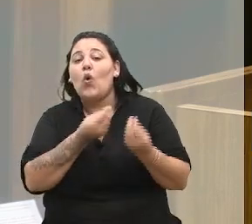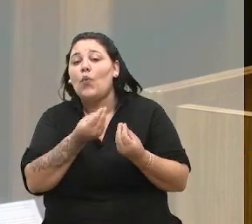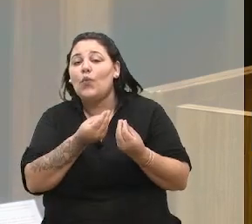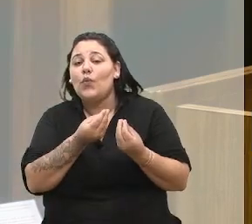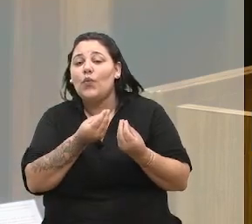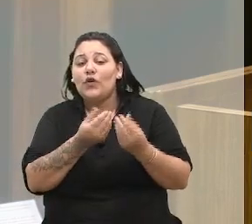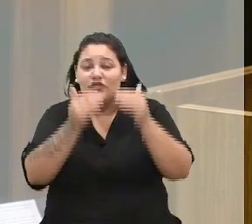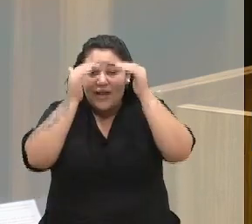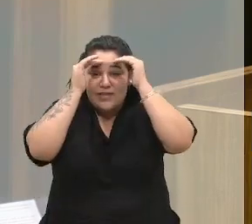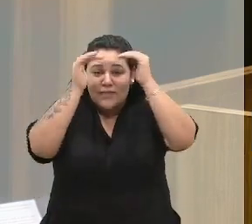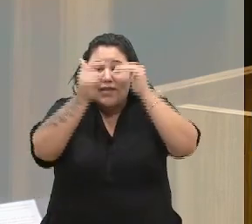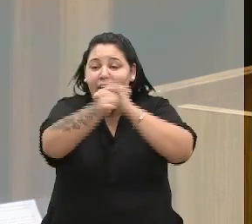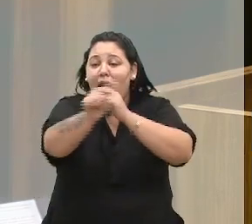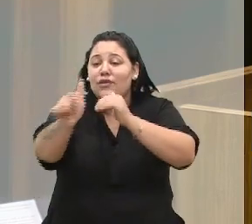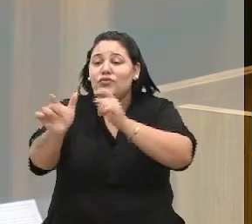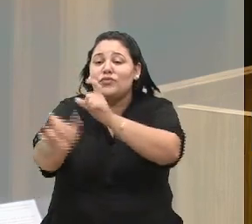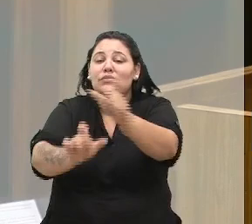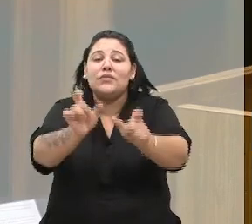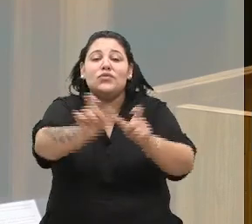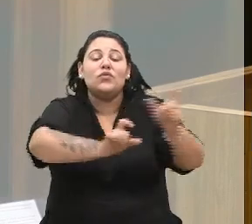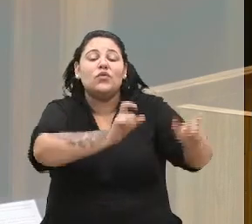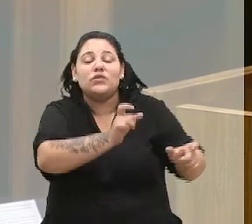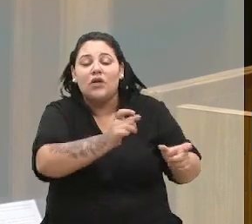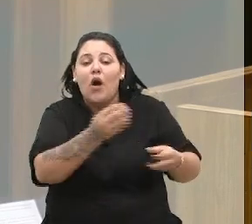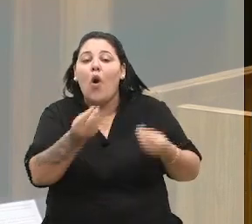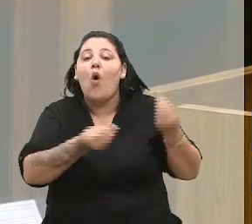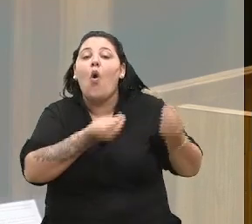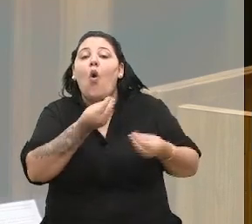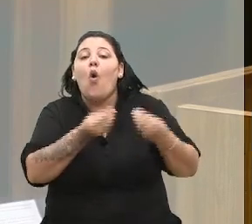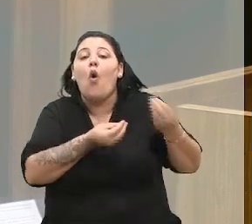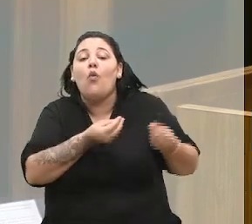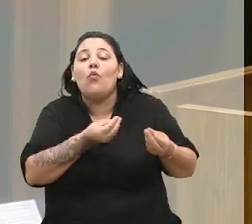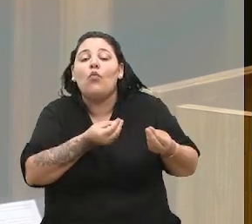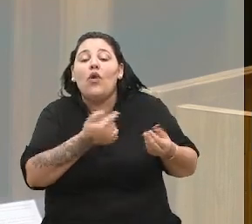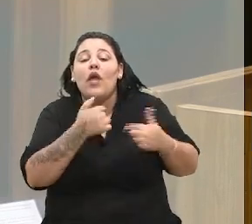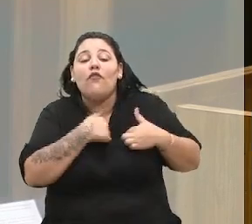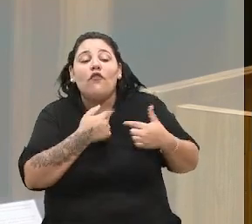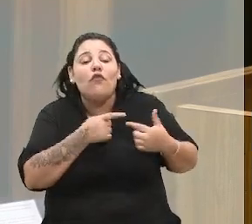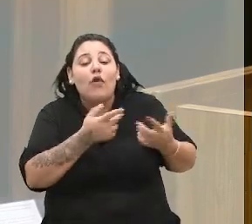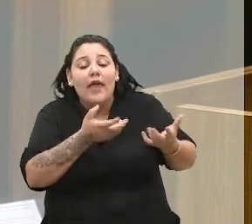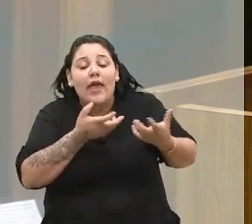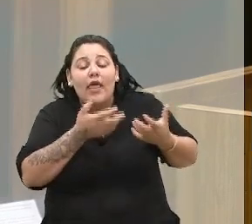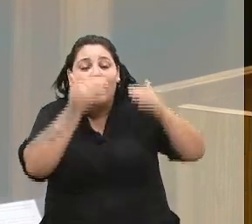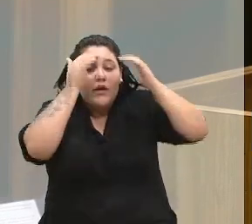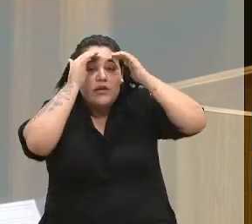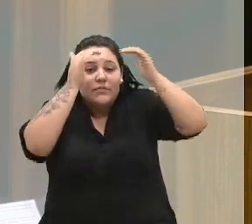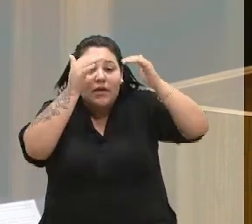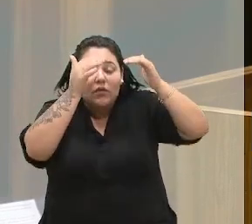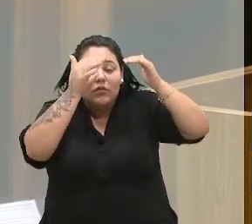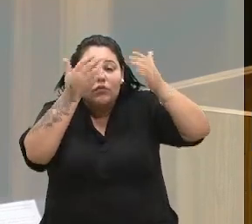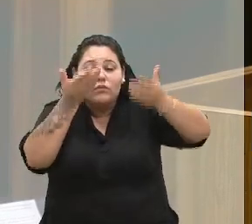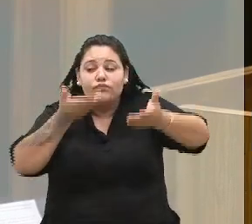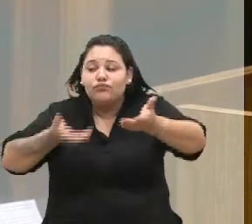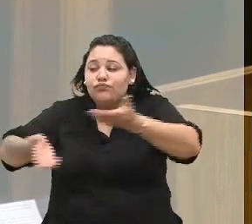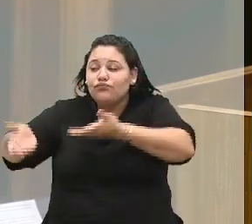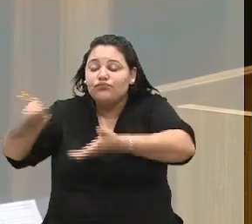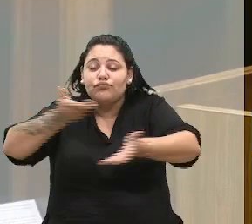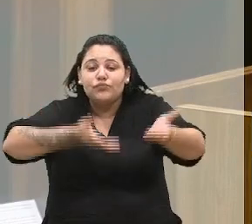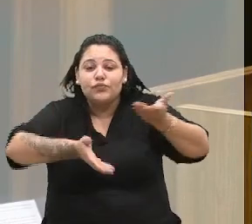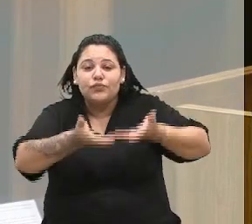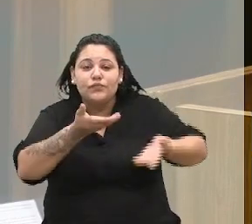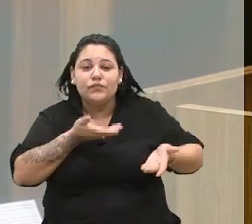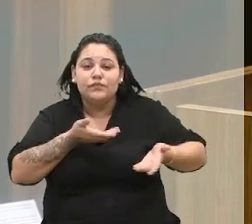querer ter respeito? Como é que nós vamos querer ser respeitado pelos outros e pelos